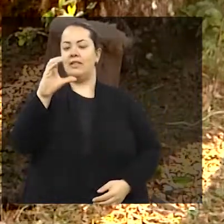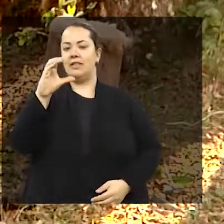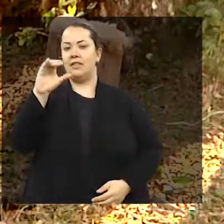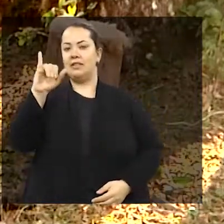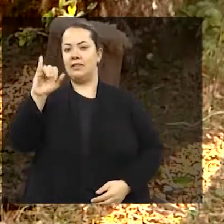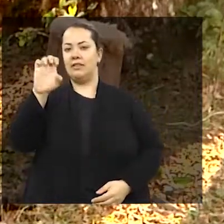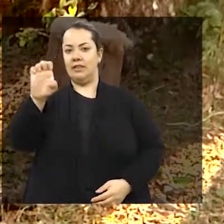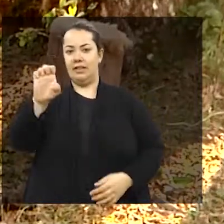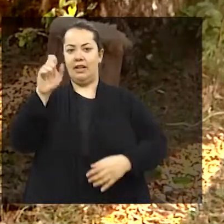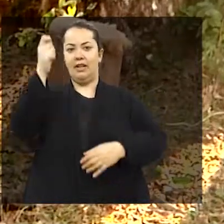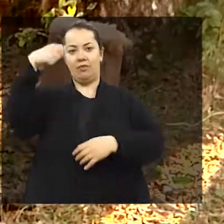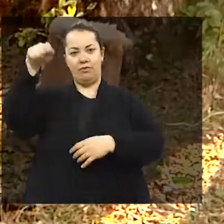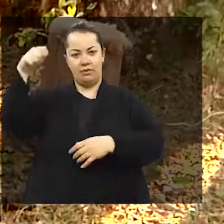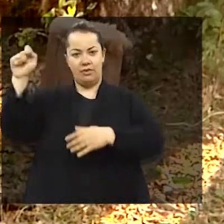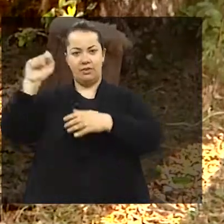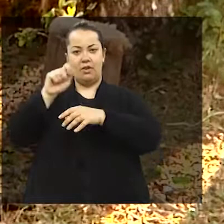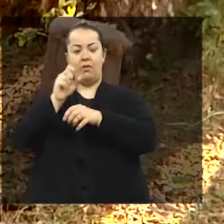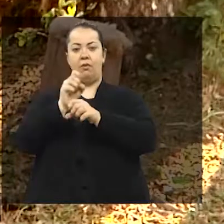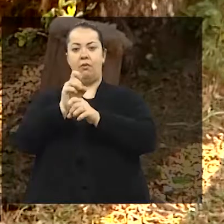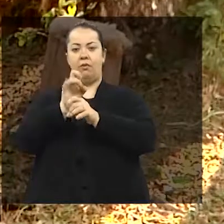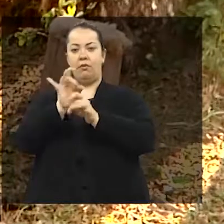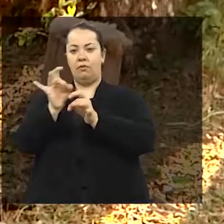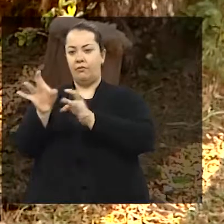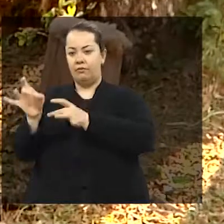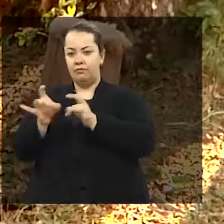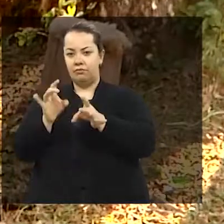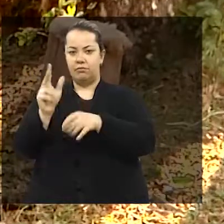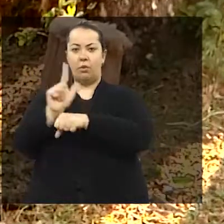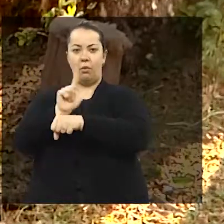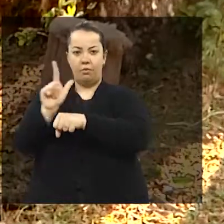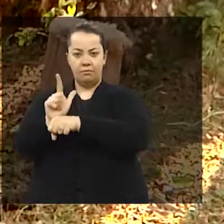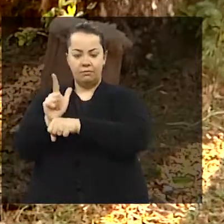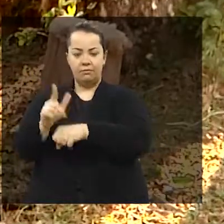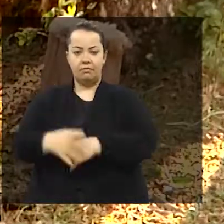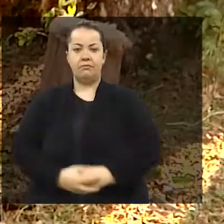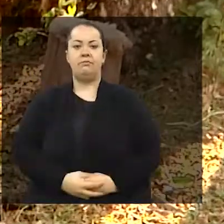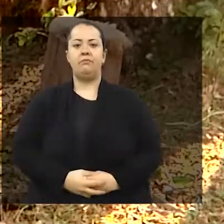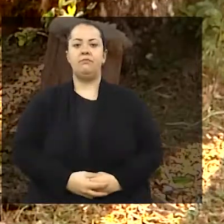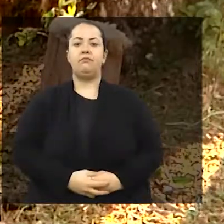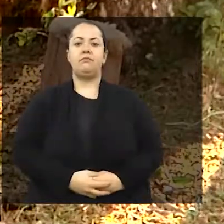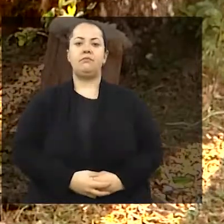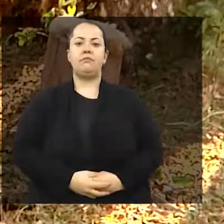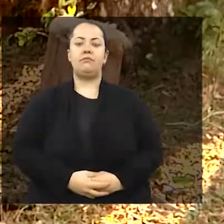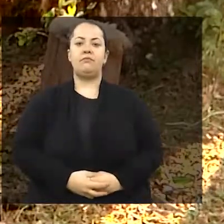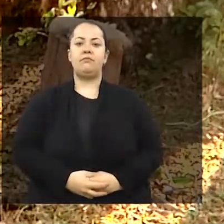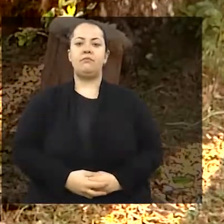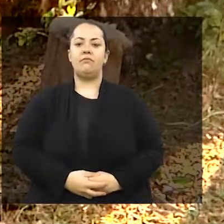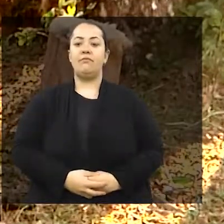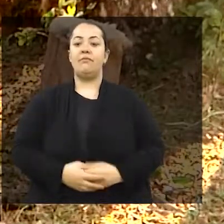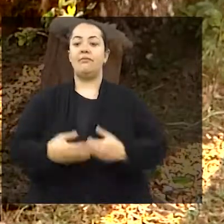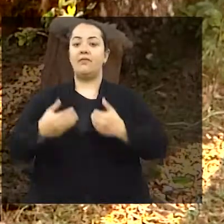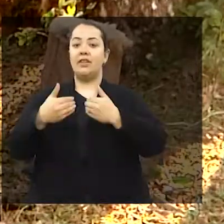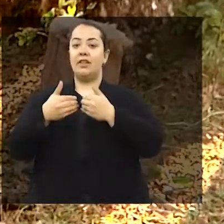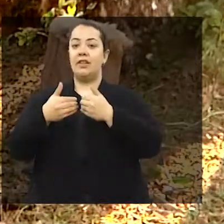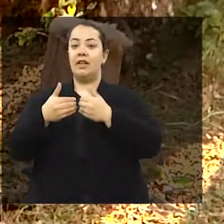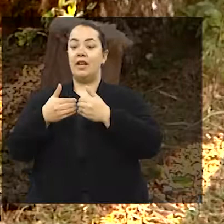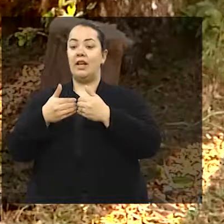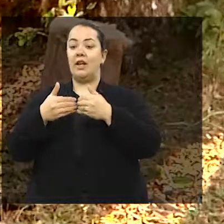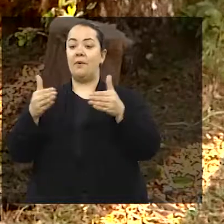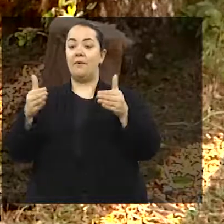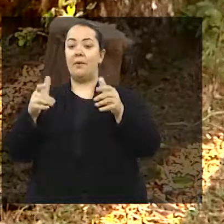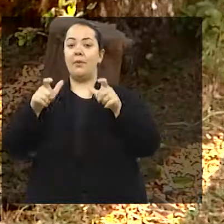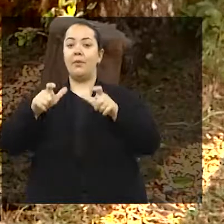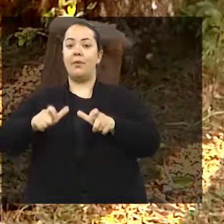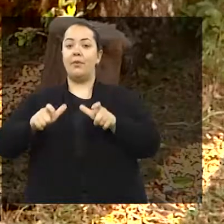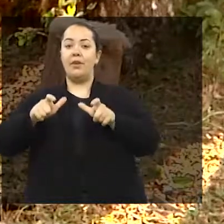empresas que nos apoiaram então o primeiro acampamento lá de 2015 lá eu para mim foi